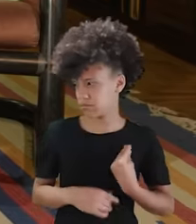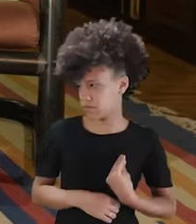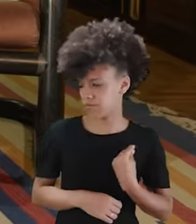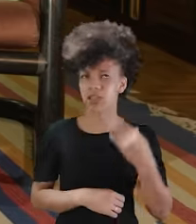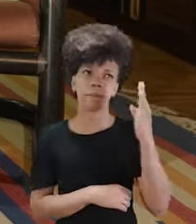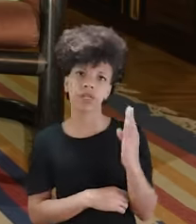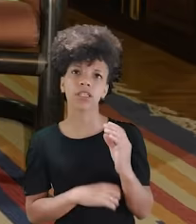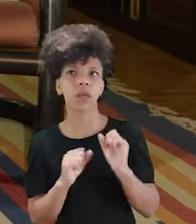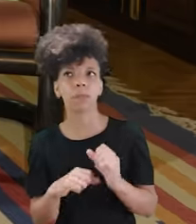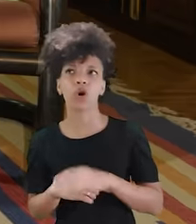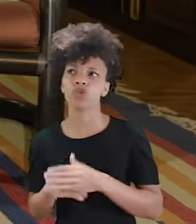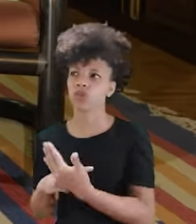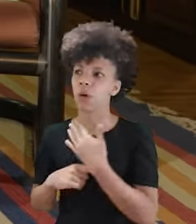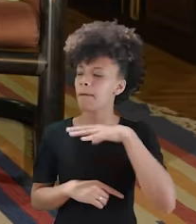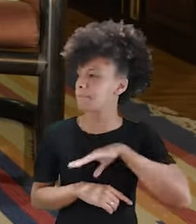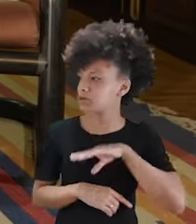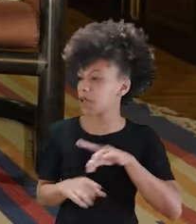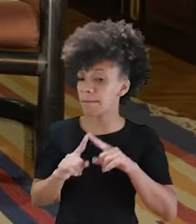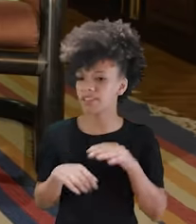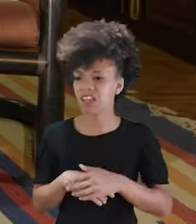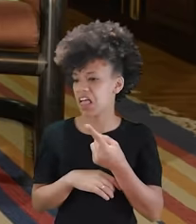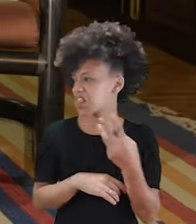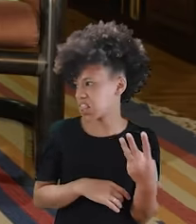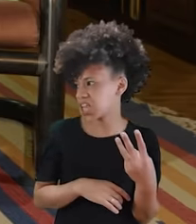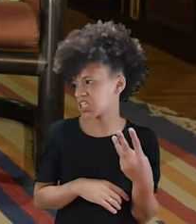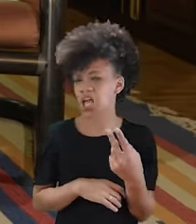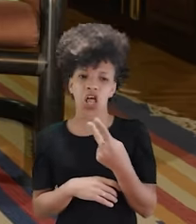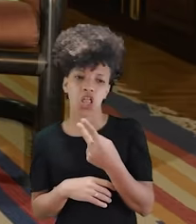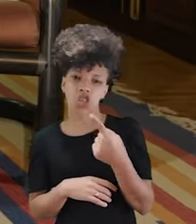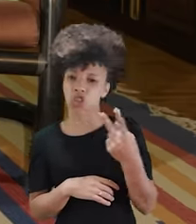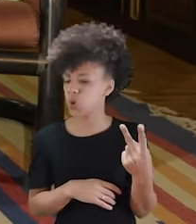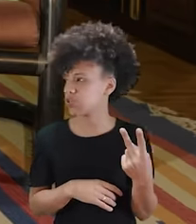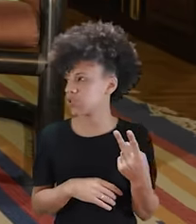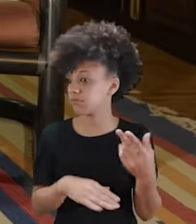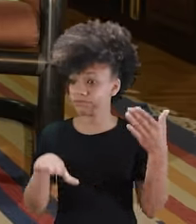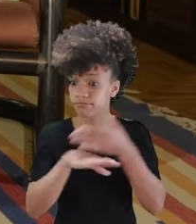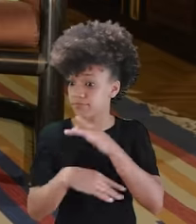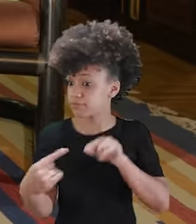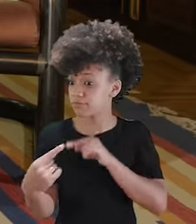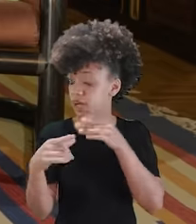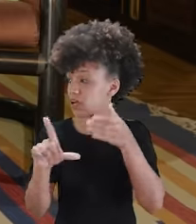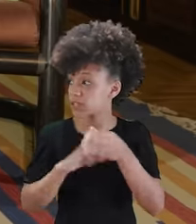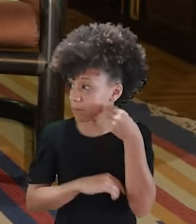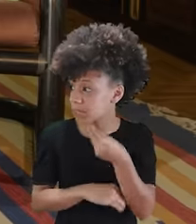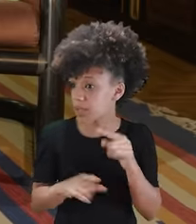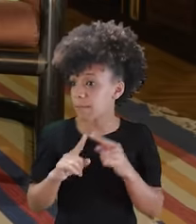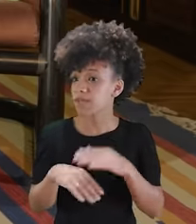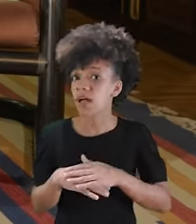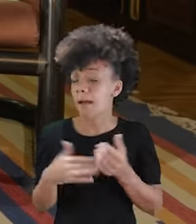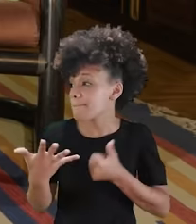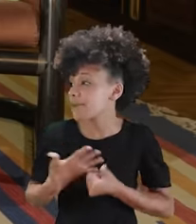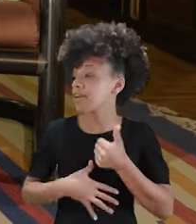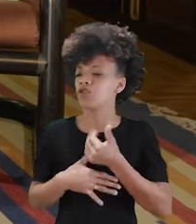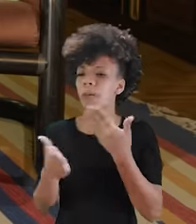pessoas que vão chegar nessa história que esse cara teve Então para mim é muito mais privilégio de pegar esse cara para bater um papo do que pegar não sei